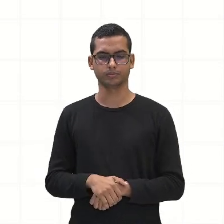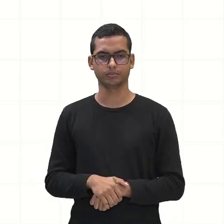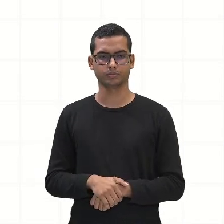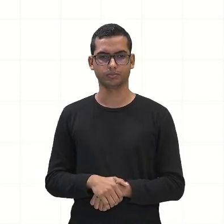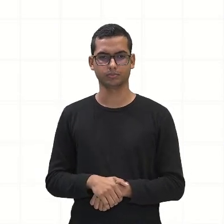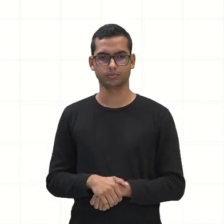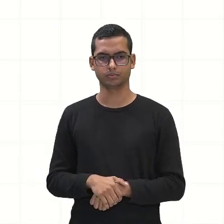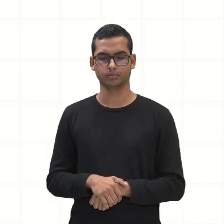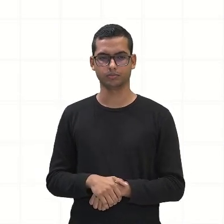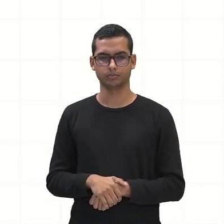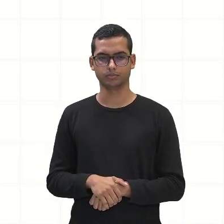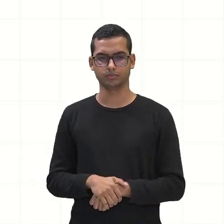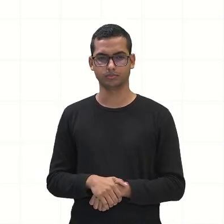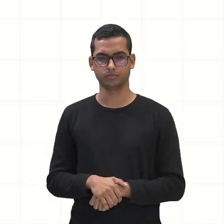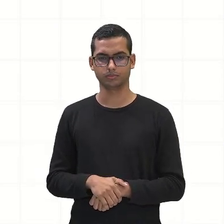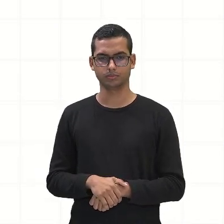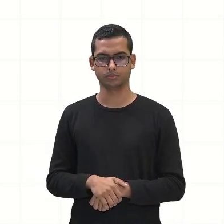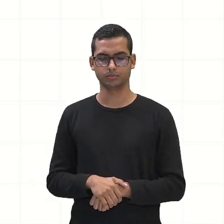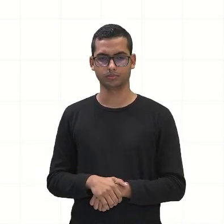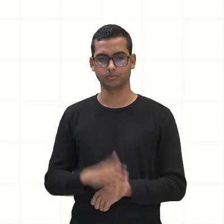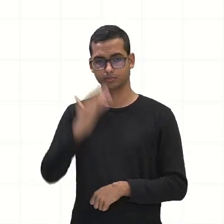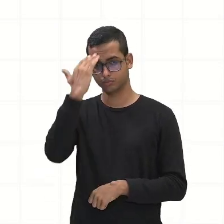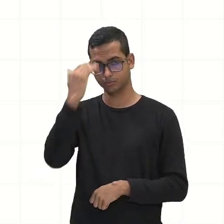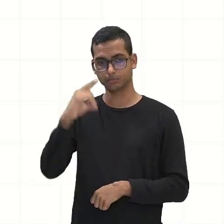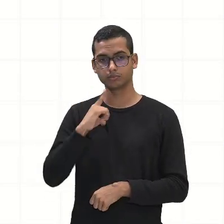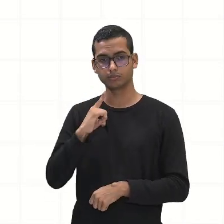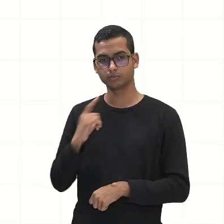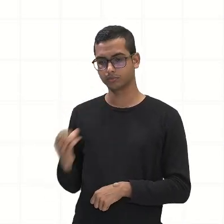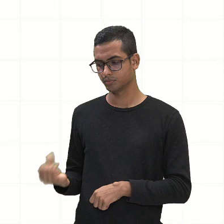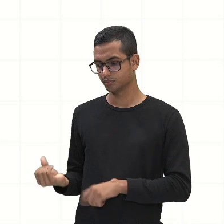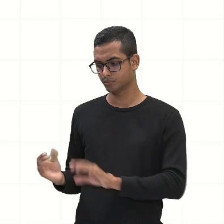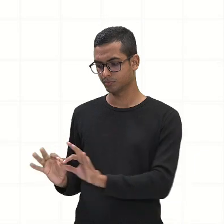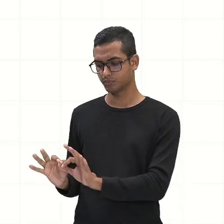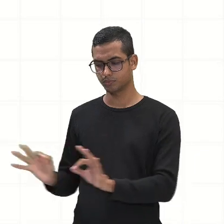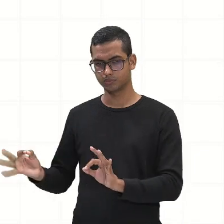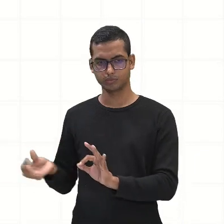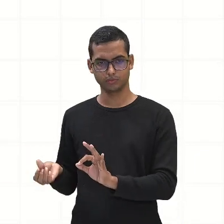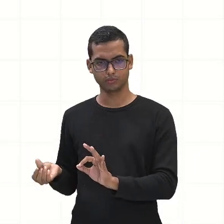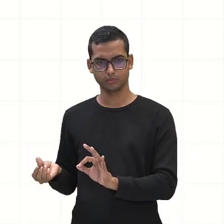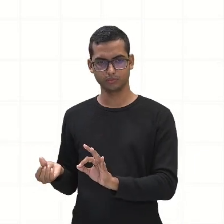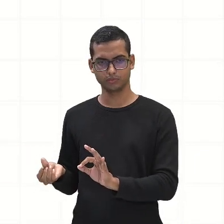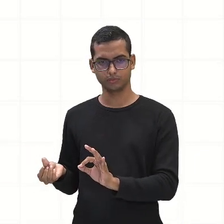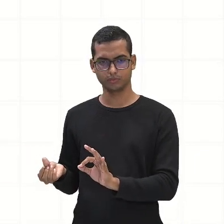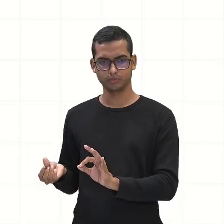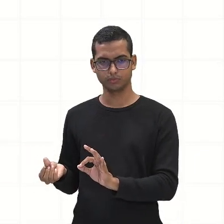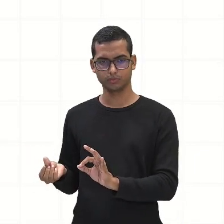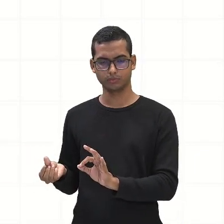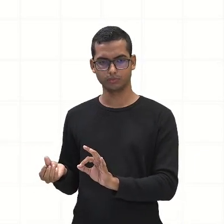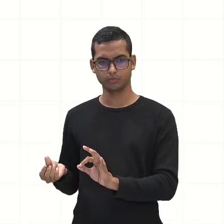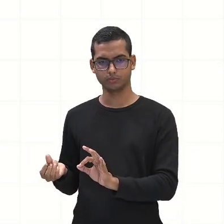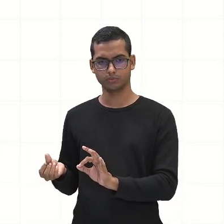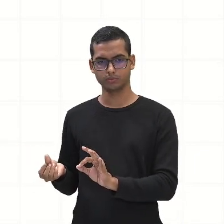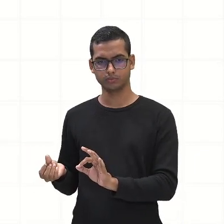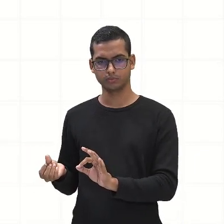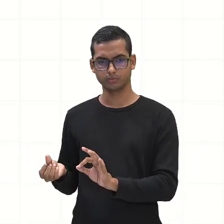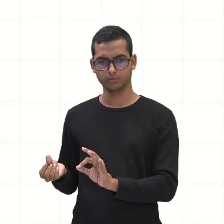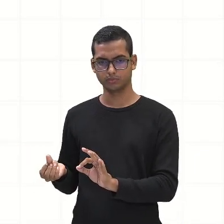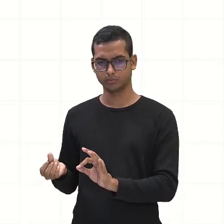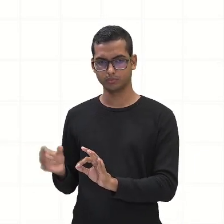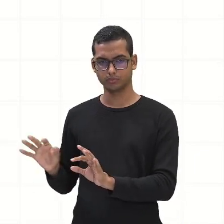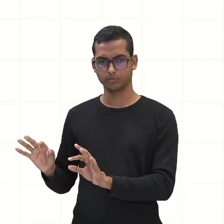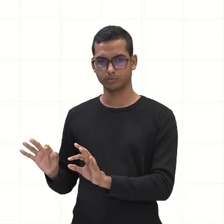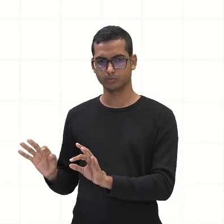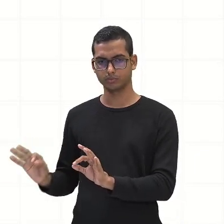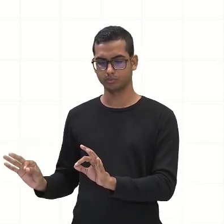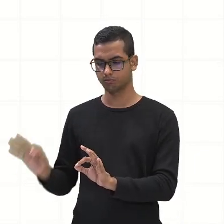E aqui eu sei que mede 6 e esse comprimento aqui mede 5. Tudo bem? Então, se eu olhar